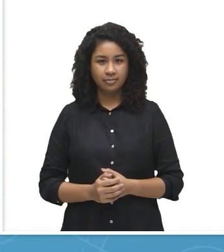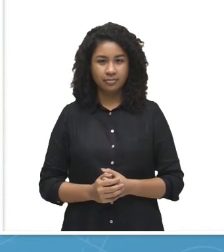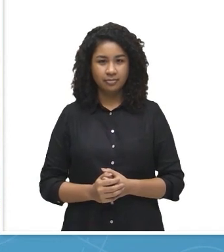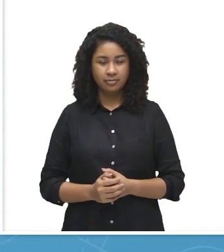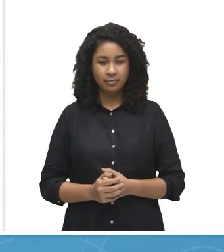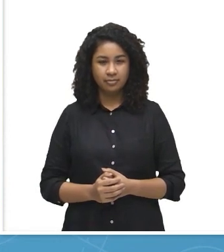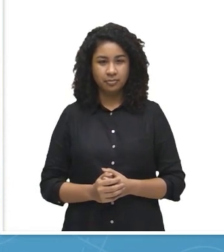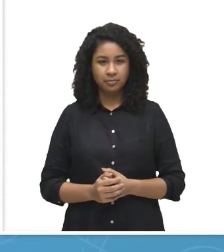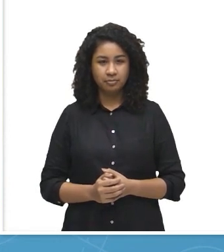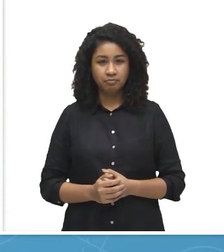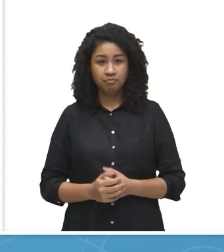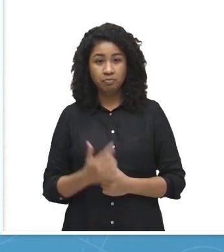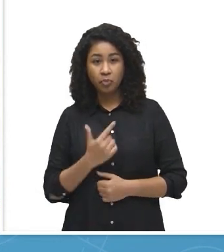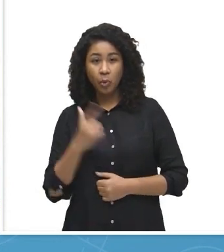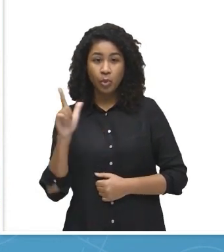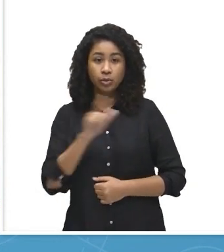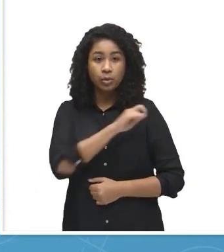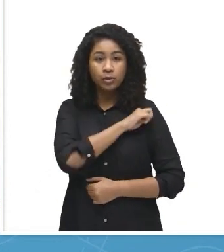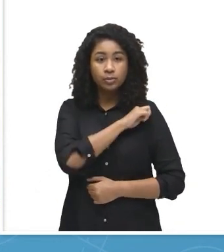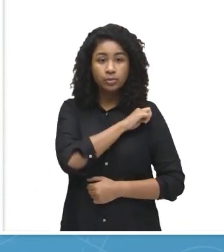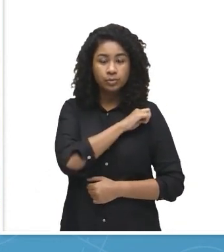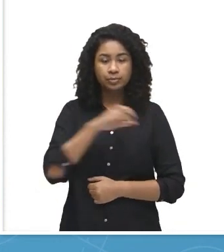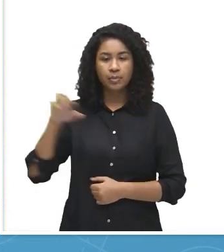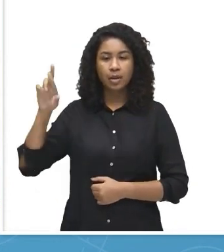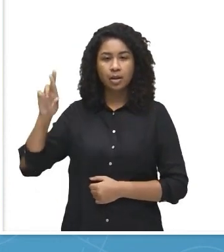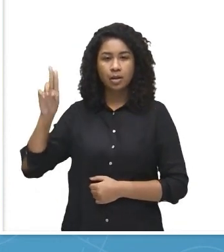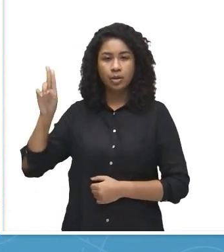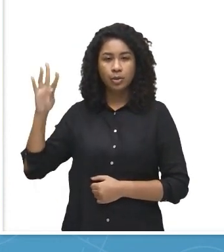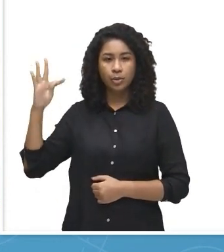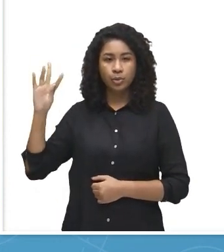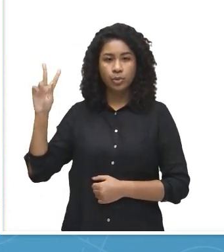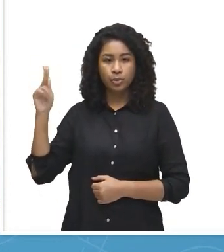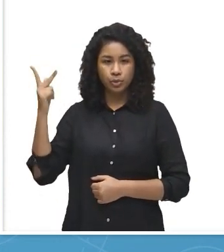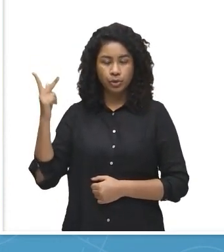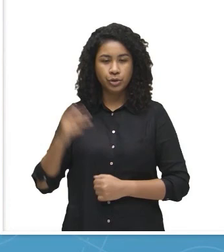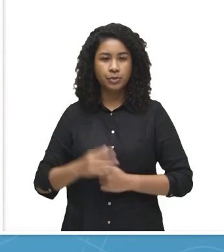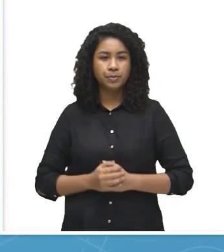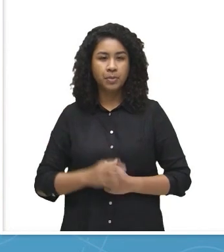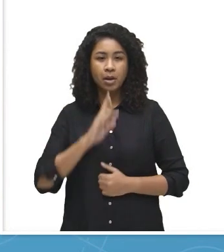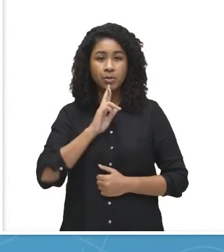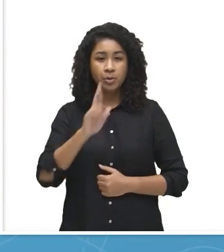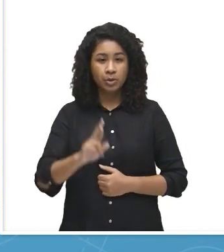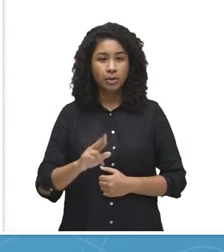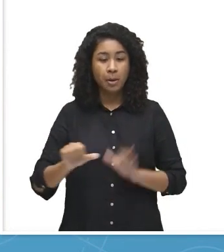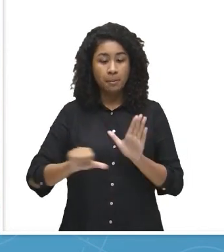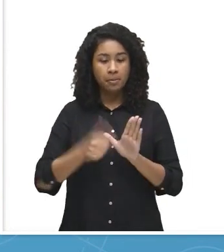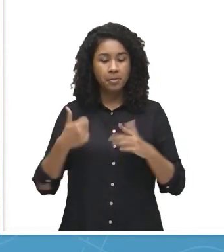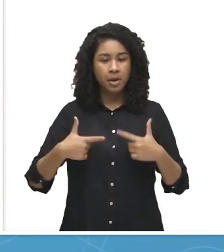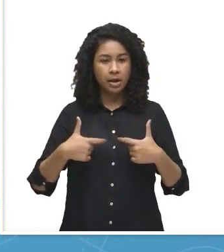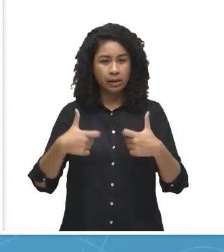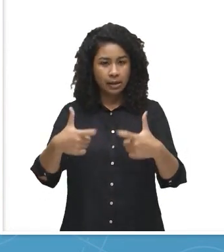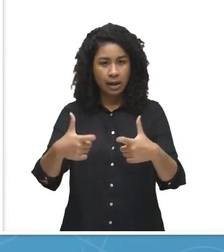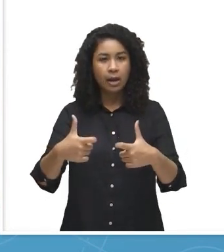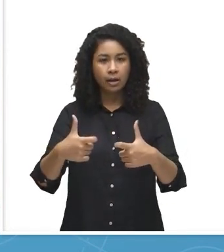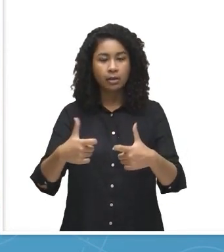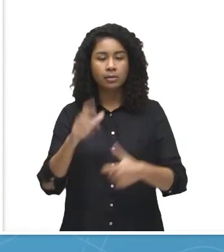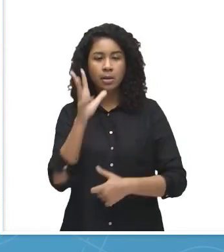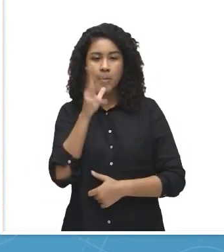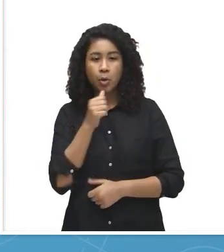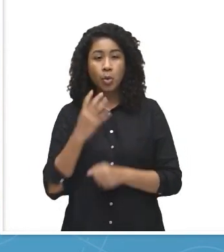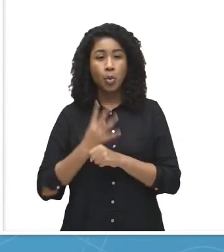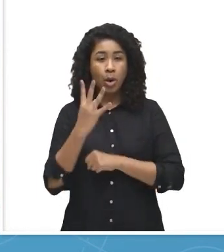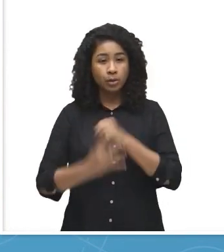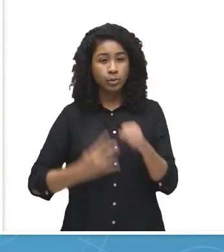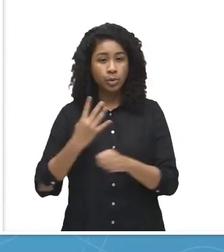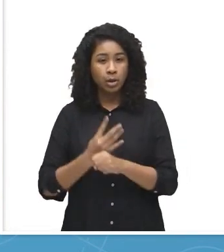Vamos ver o que vocês responderam. A Ruth Sanches respondeu que a Primeira Guerra Mundial durou 4 anos, de